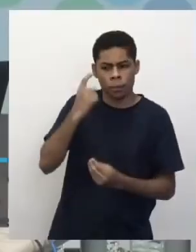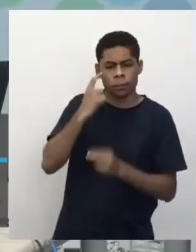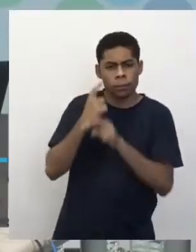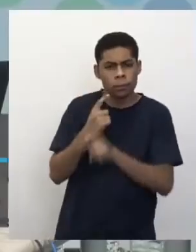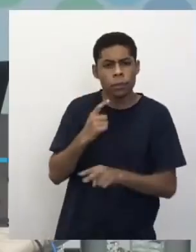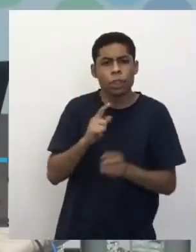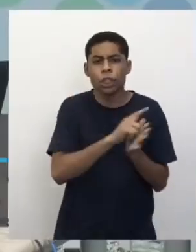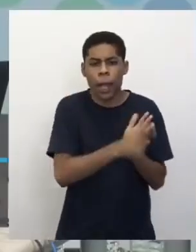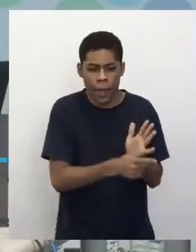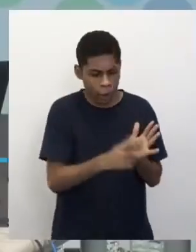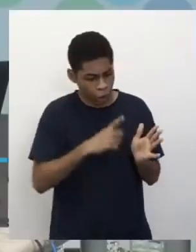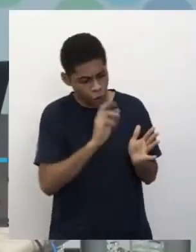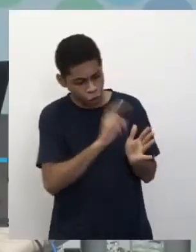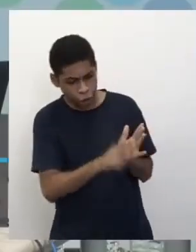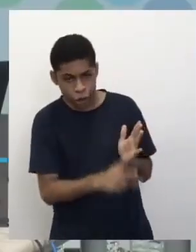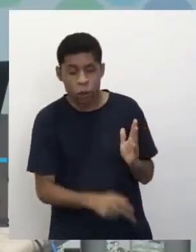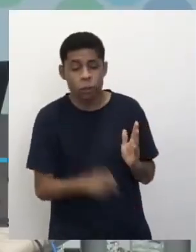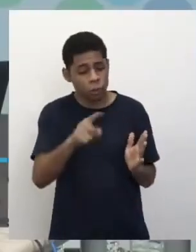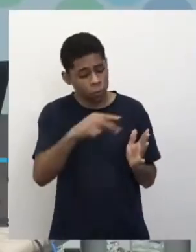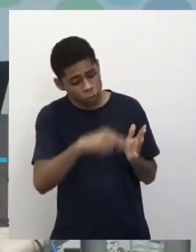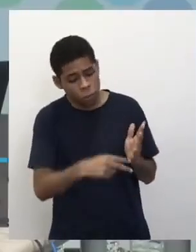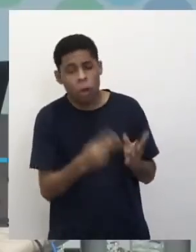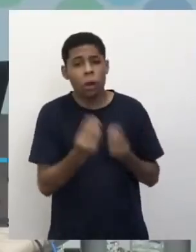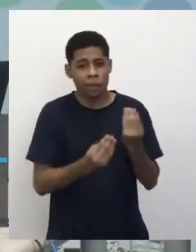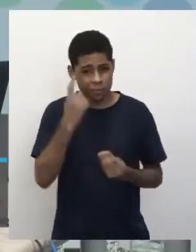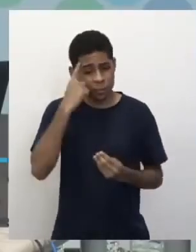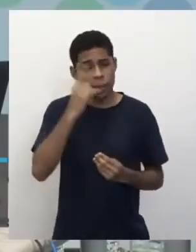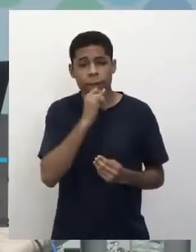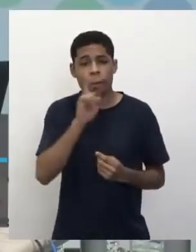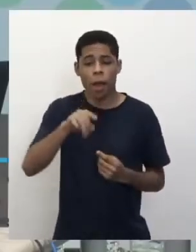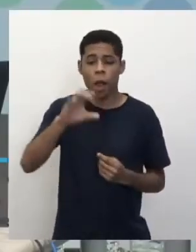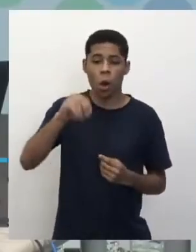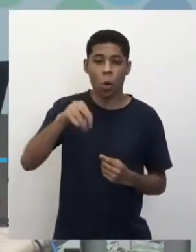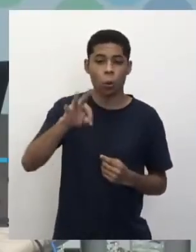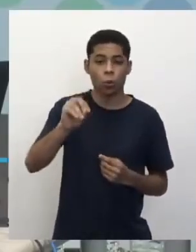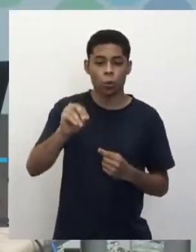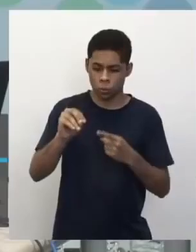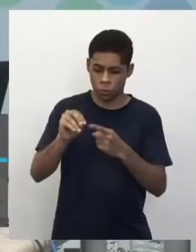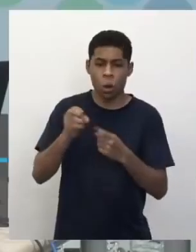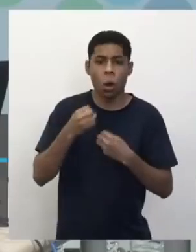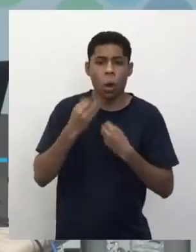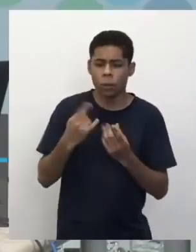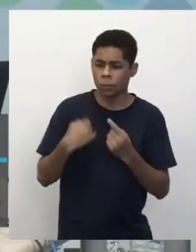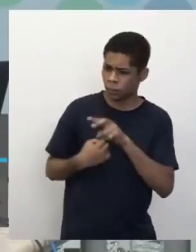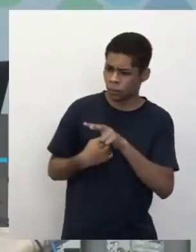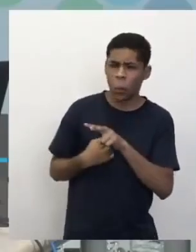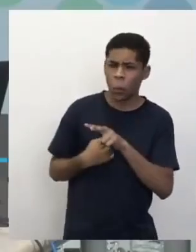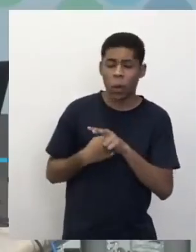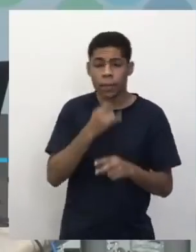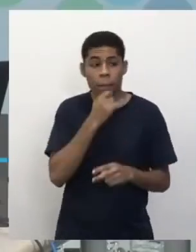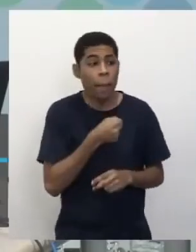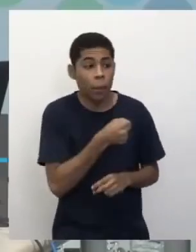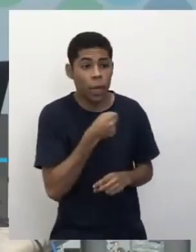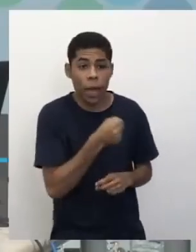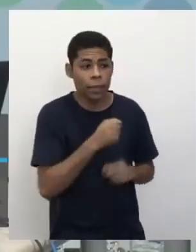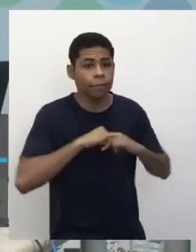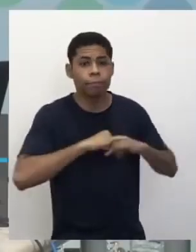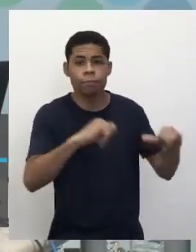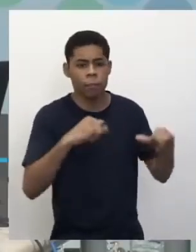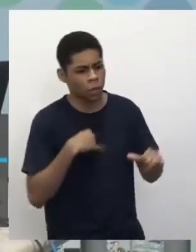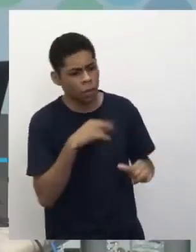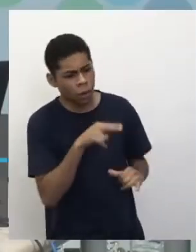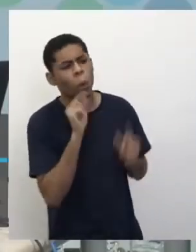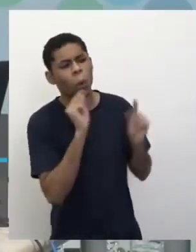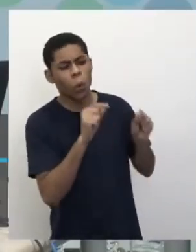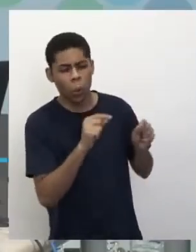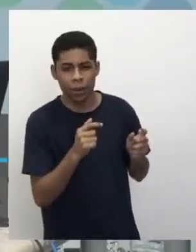diferentes situações de comunicação. Então, se é conto, o que eu vou procurar no conto? Se eu vou ler uma reportagem, o que eu vou procurar nessa reportagem? Se